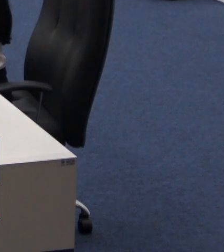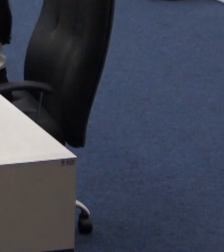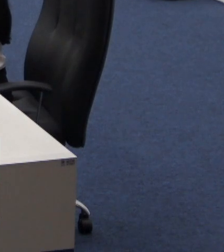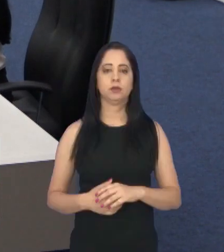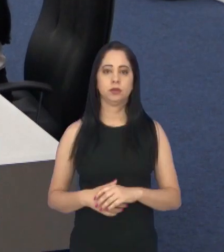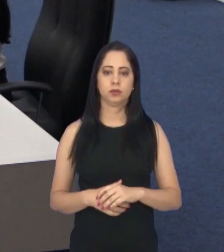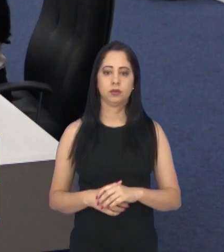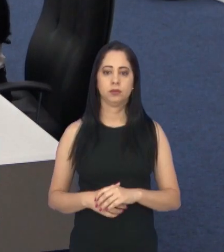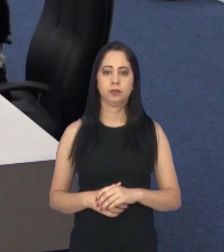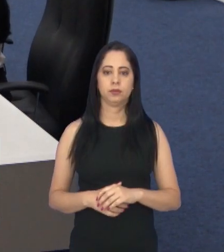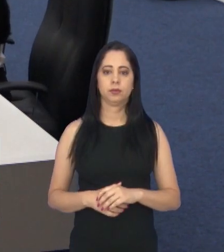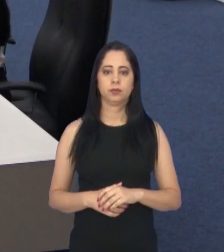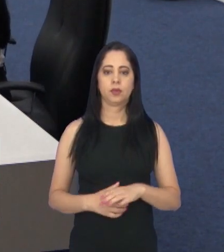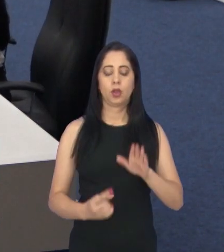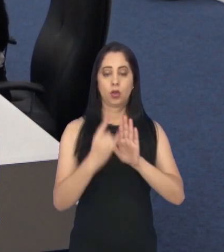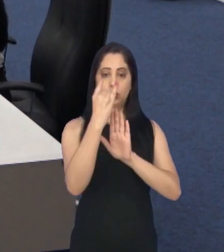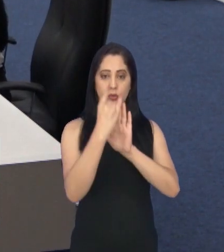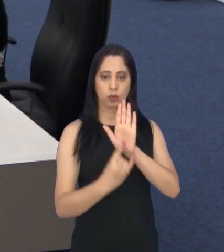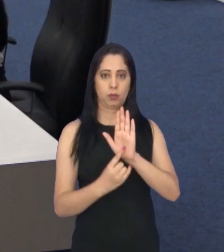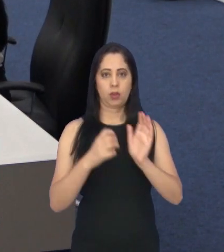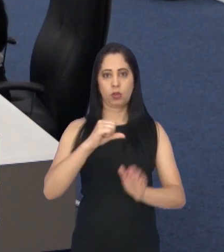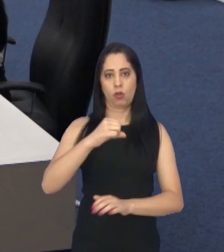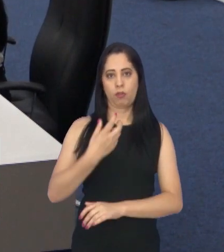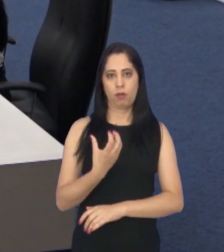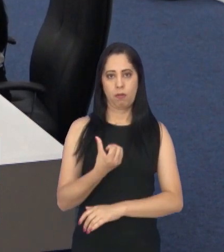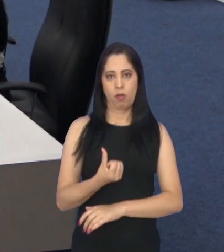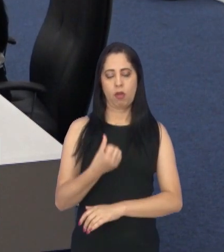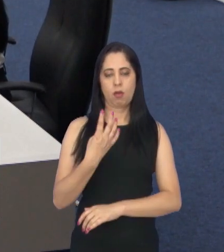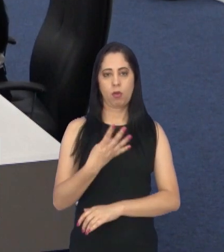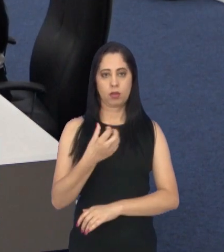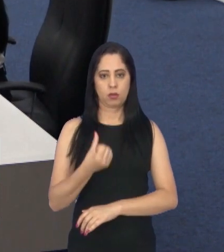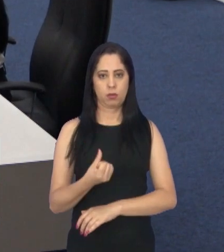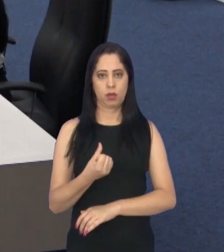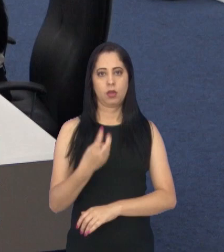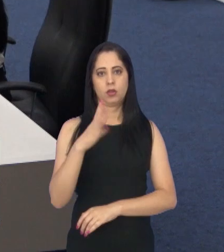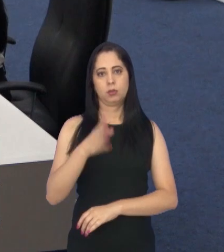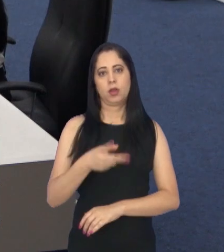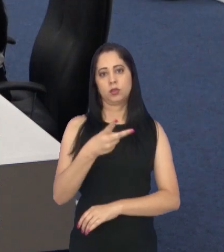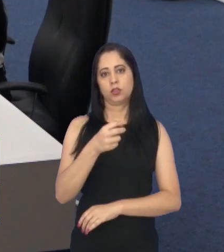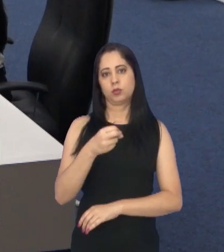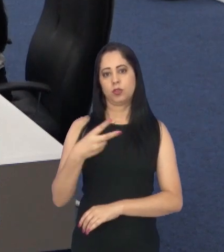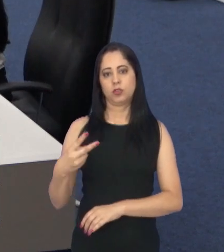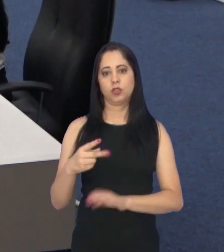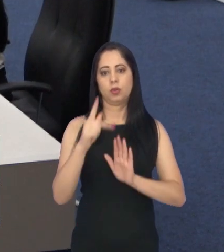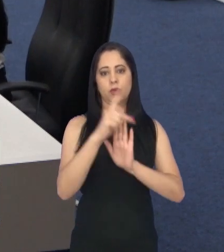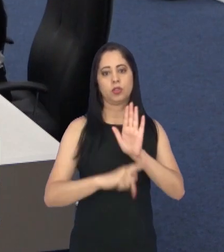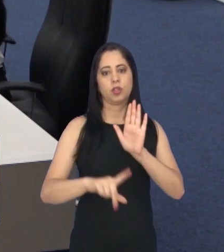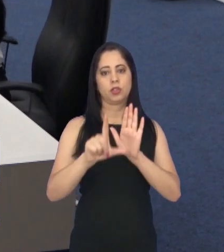Em discussão, o processo número 9646/2022, projeto de lei